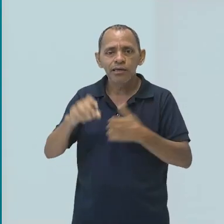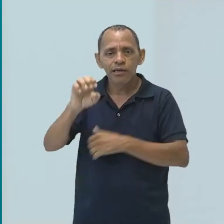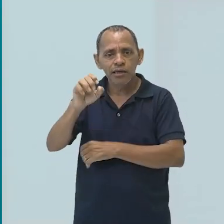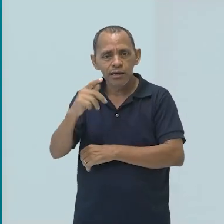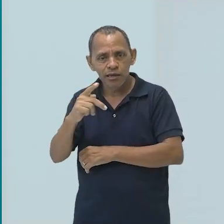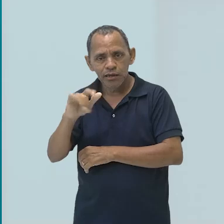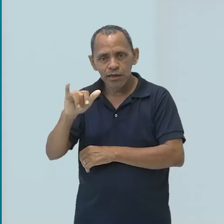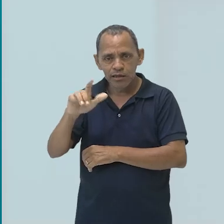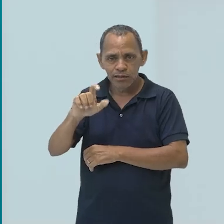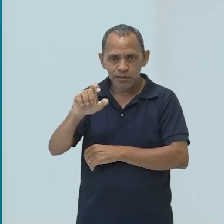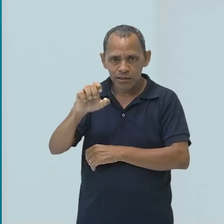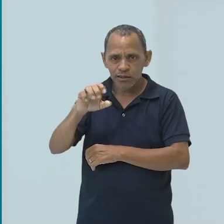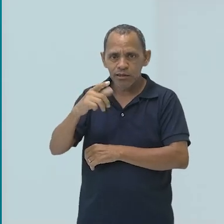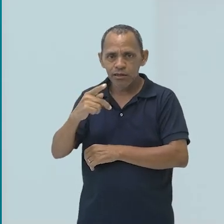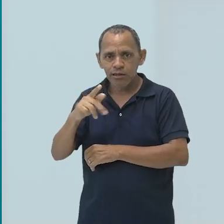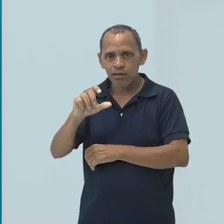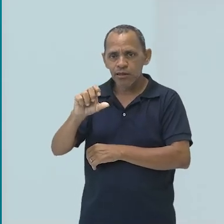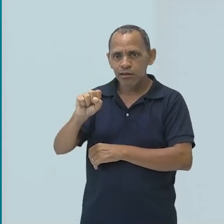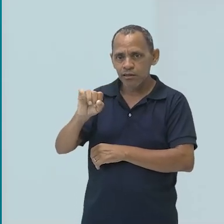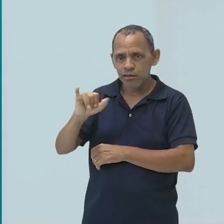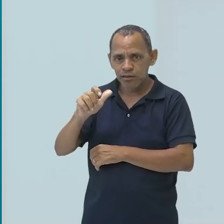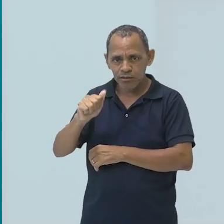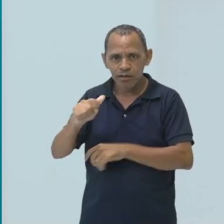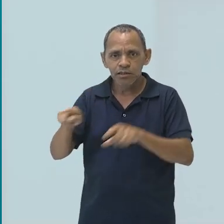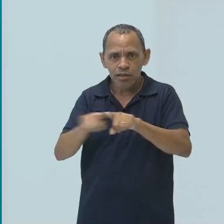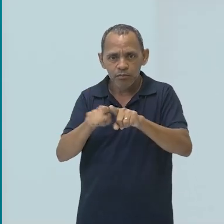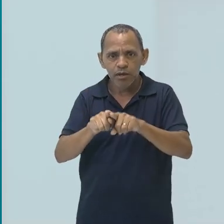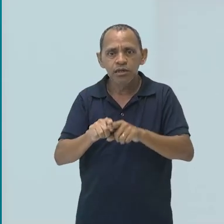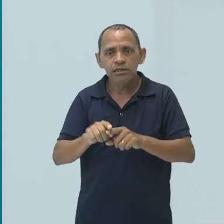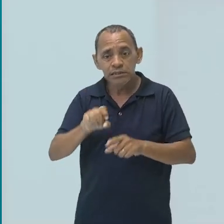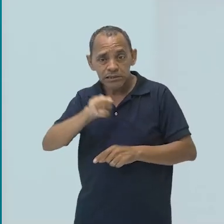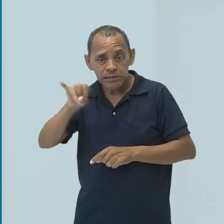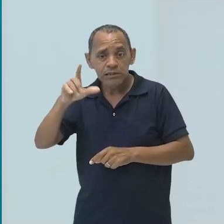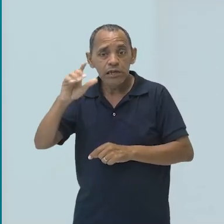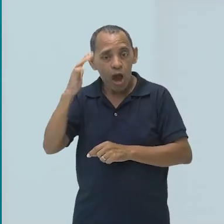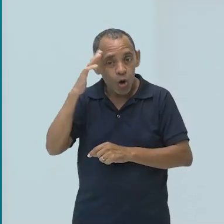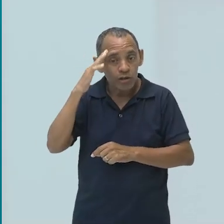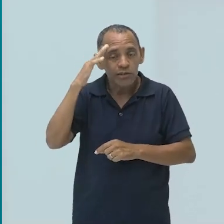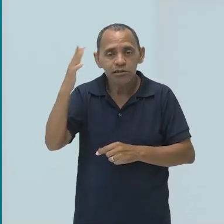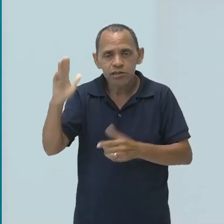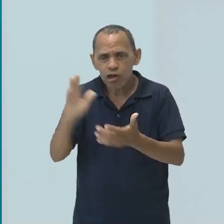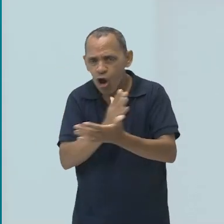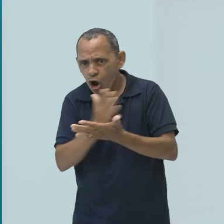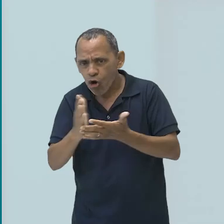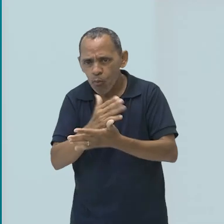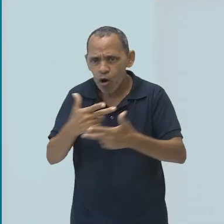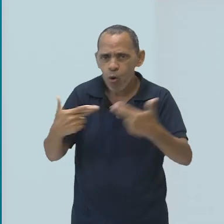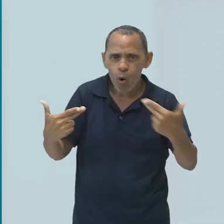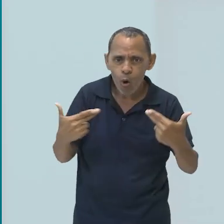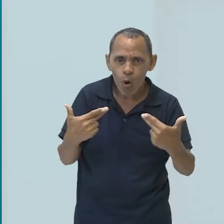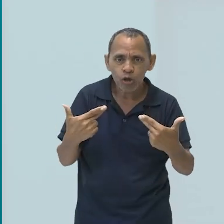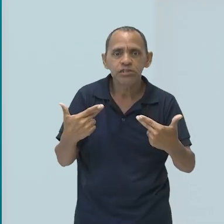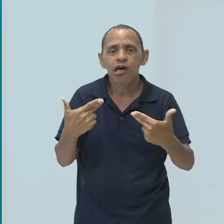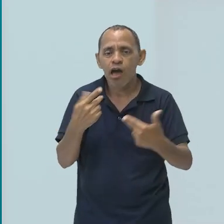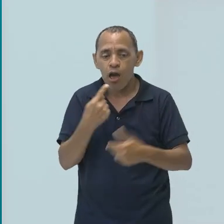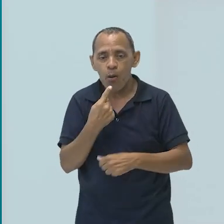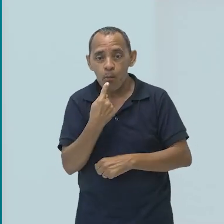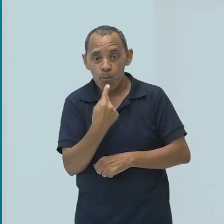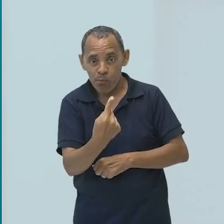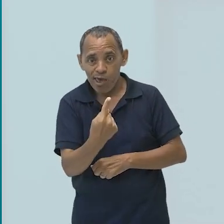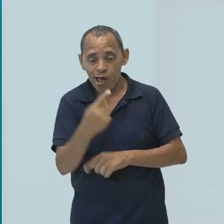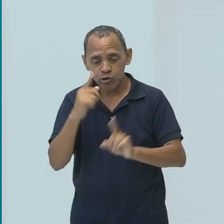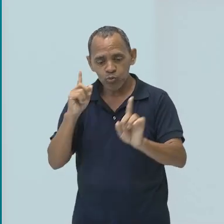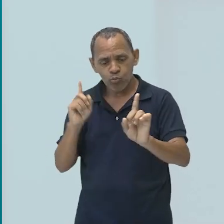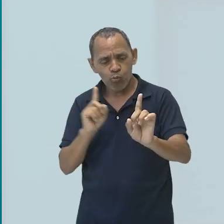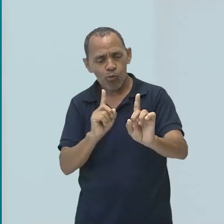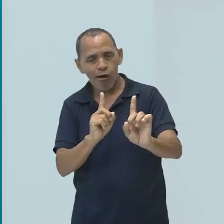não ignorar caso alguma coisa ali aconteça, né, perto da gente, porque como vocês viram, eu acabei de citar aqui para vocês